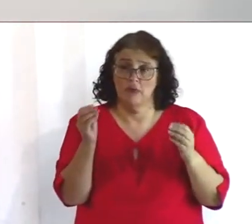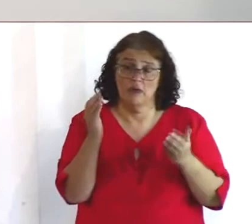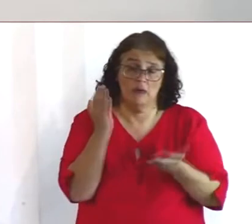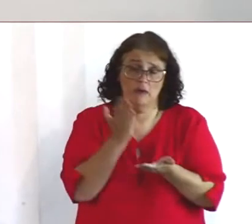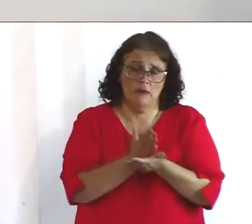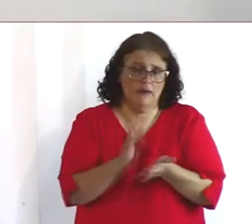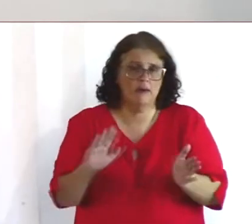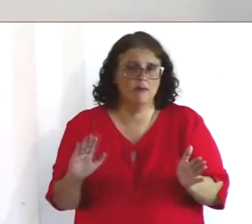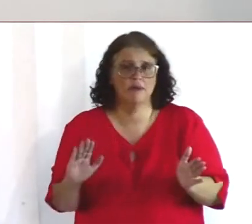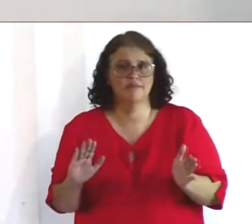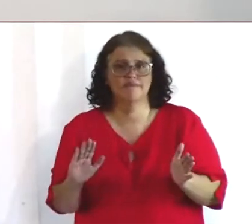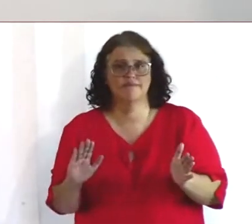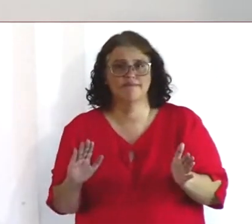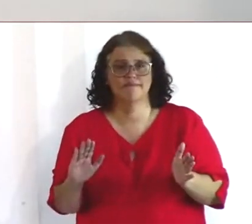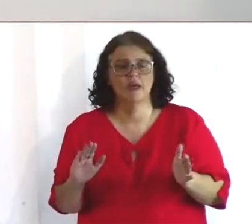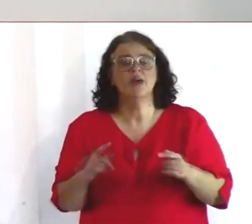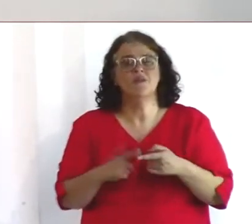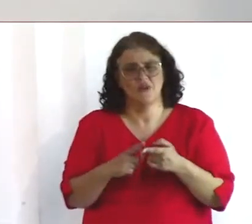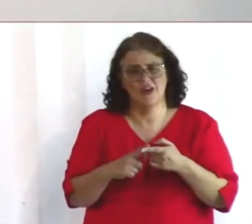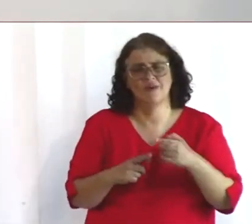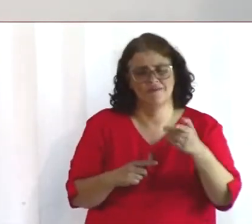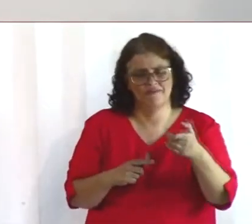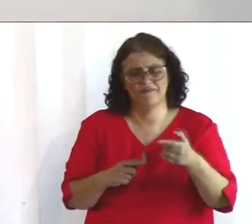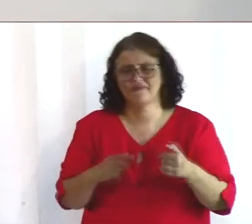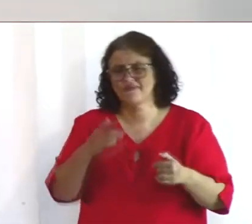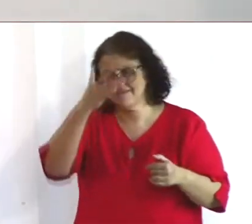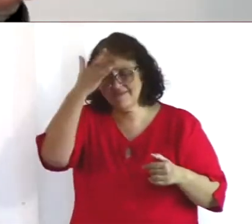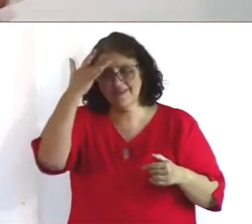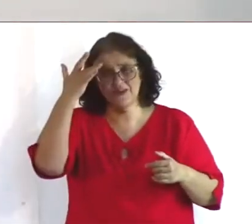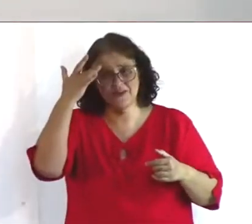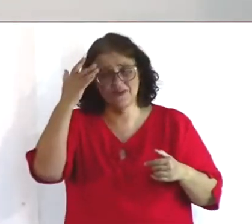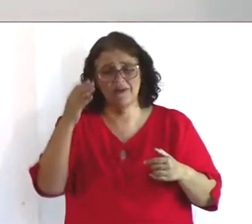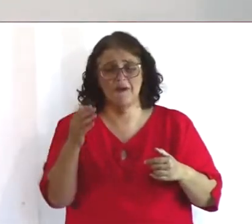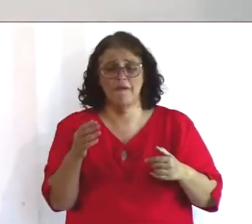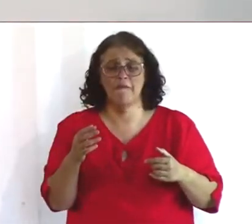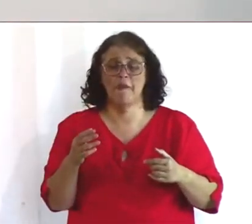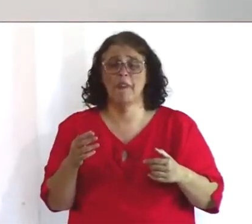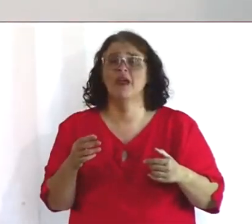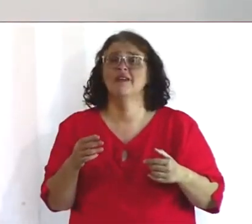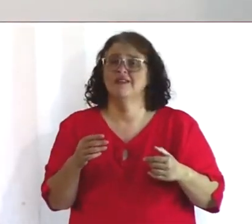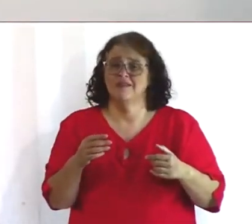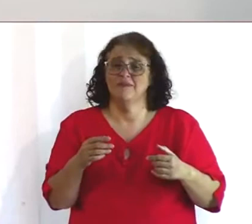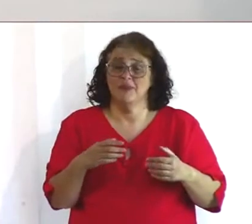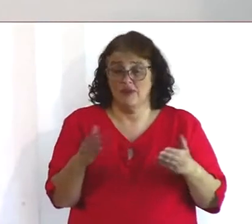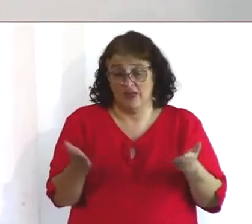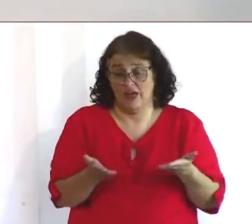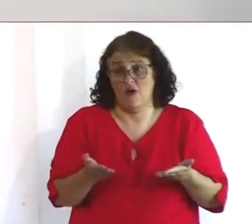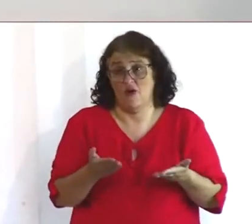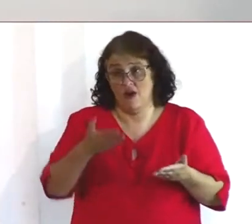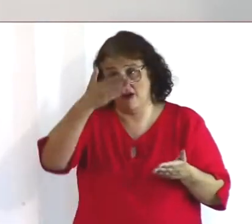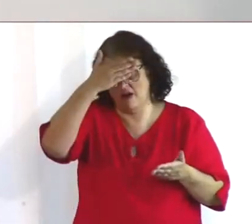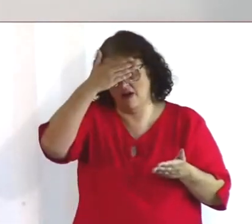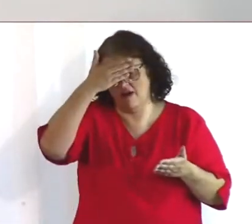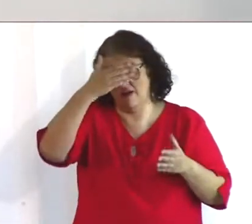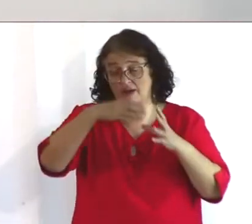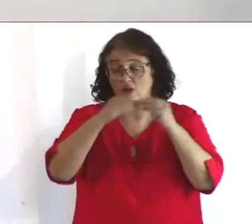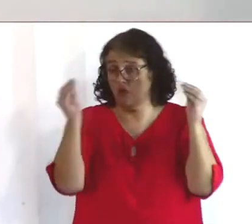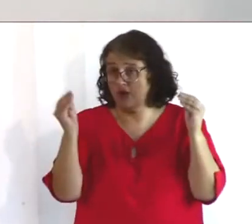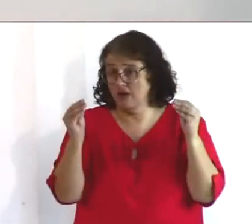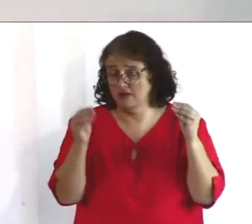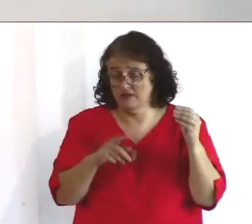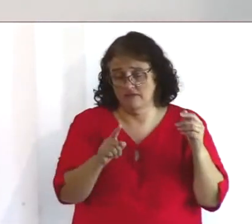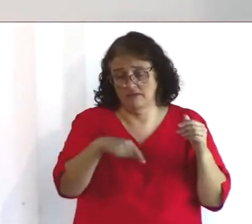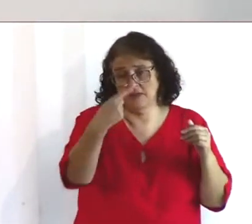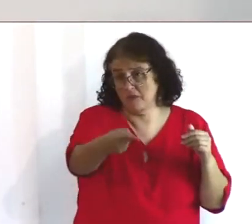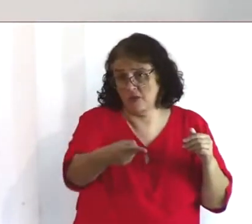Pedro pode ter ficado doente novamente. As pessoas que foram curadas, essa multidão ao final da tarde, podem ter ficado,